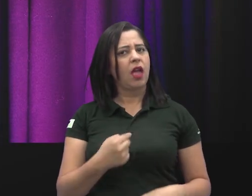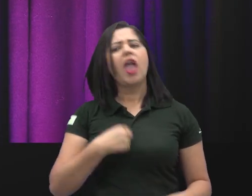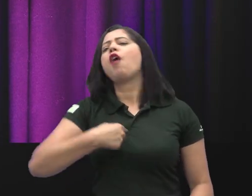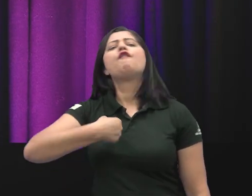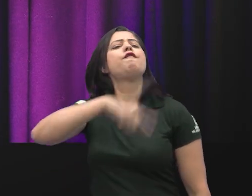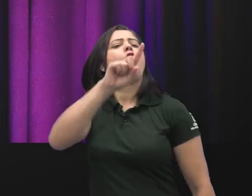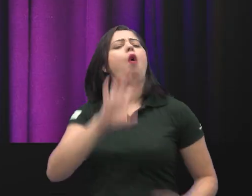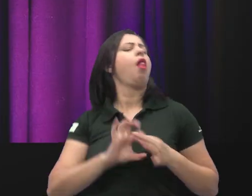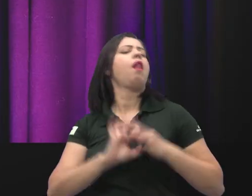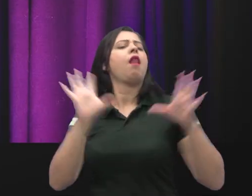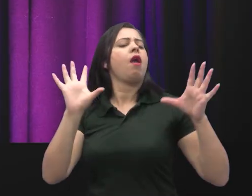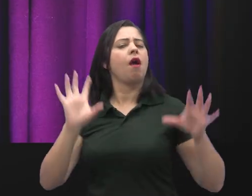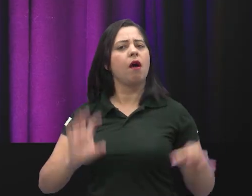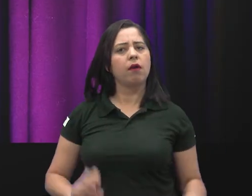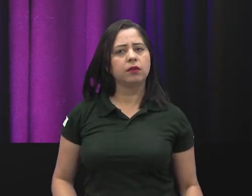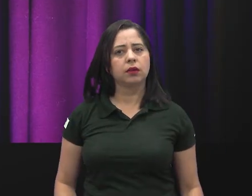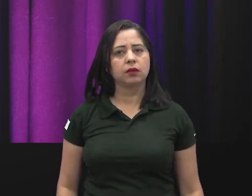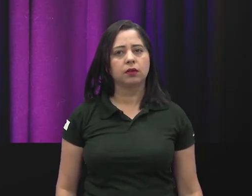Eu faço e vou onde eu quiser.